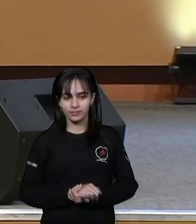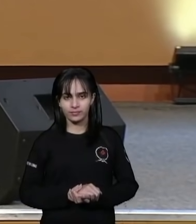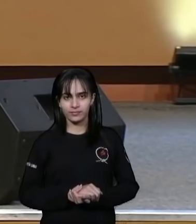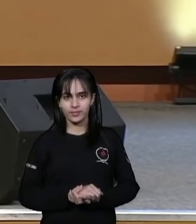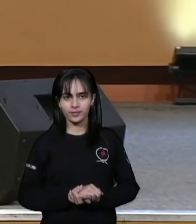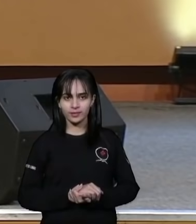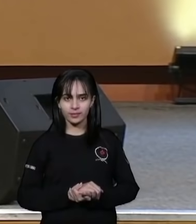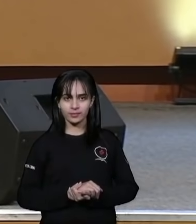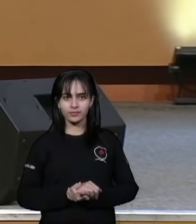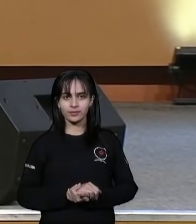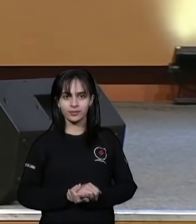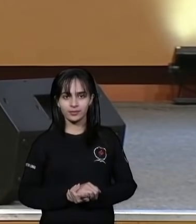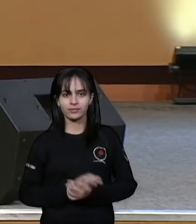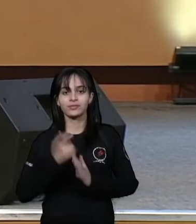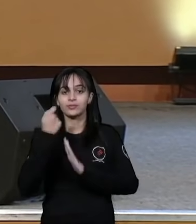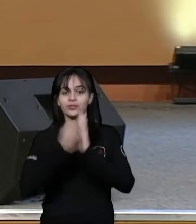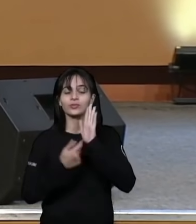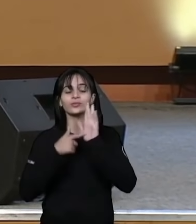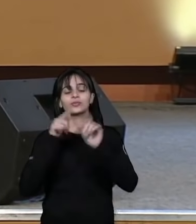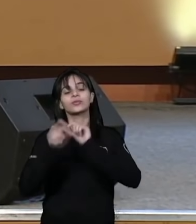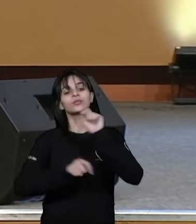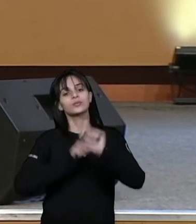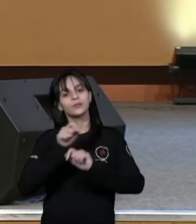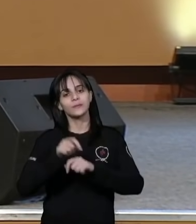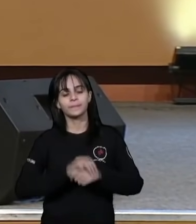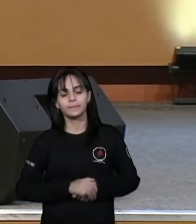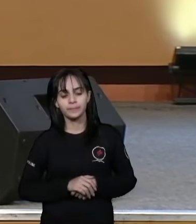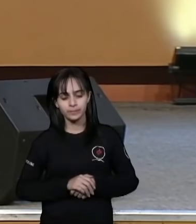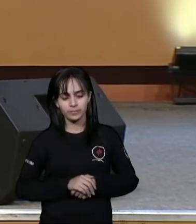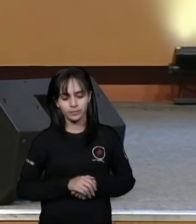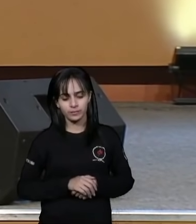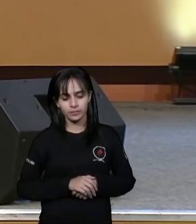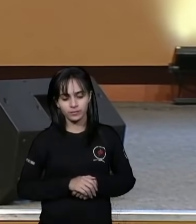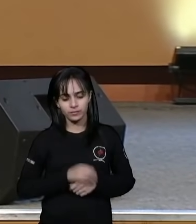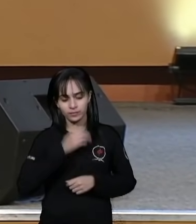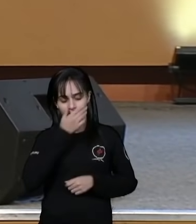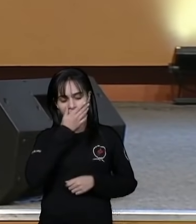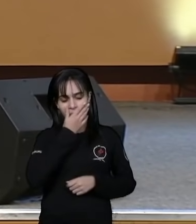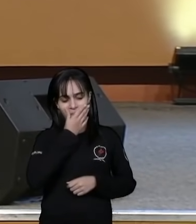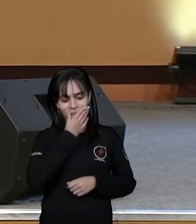e diz o texto da palavra de Deus